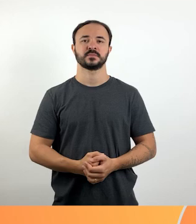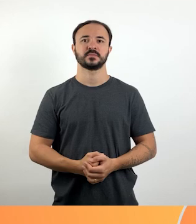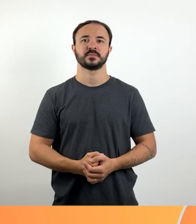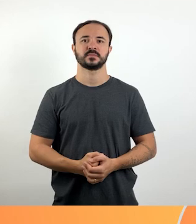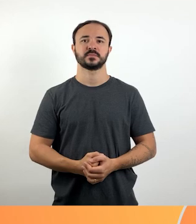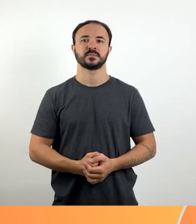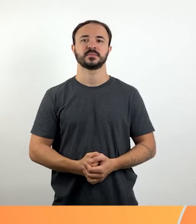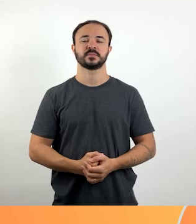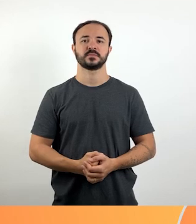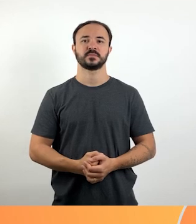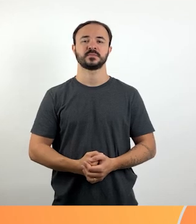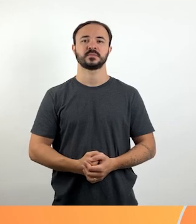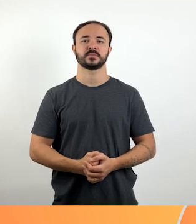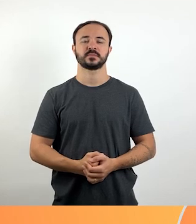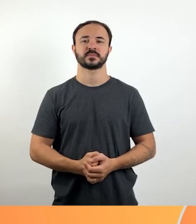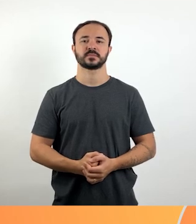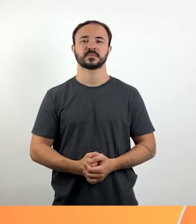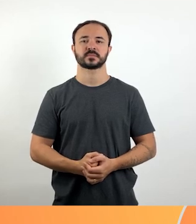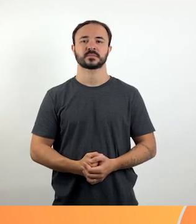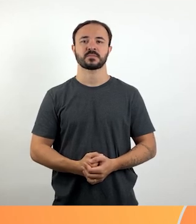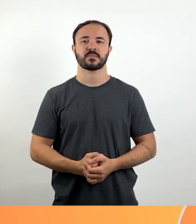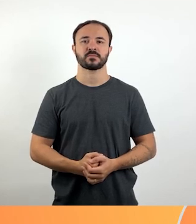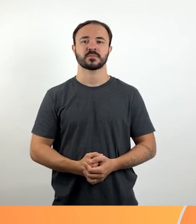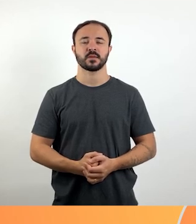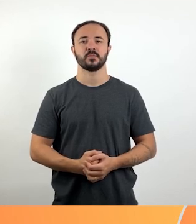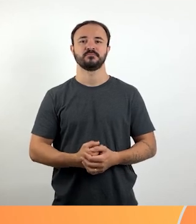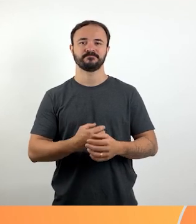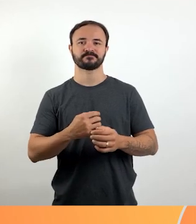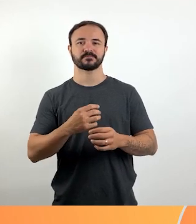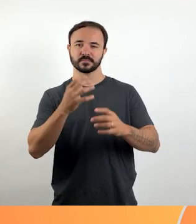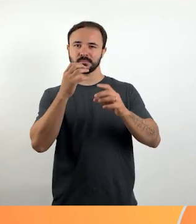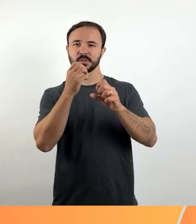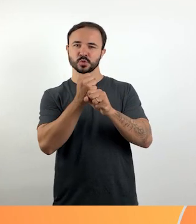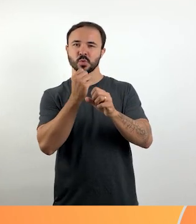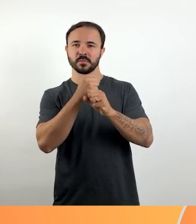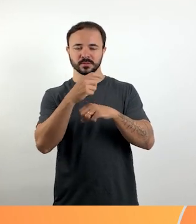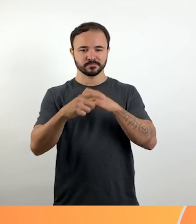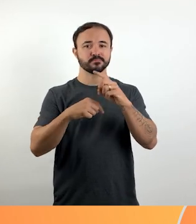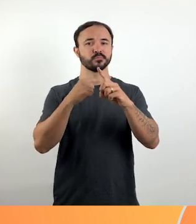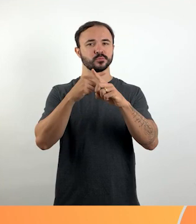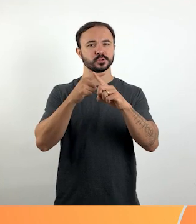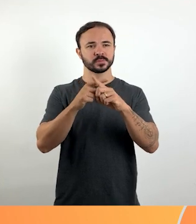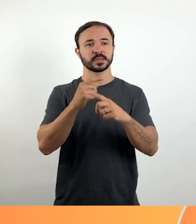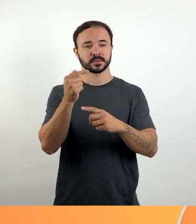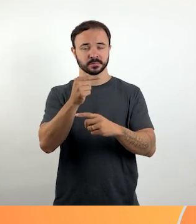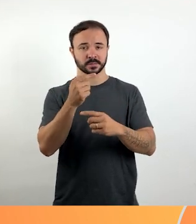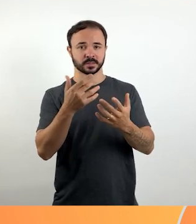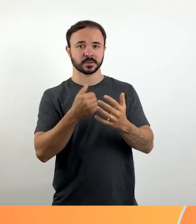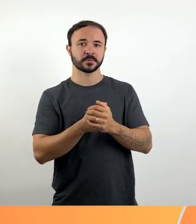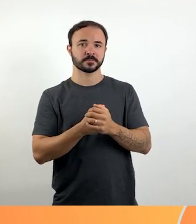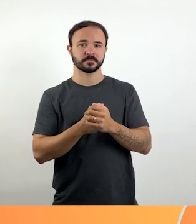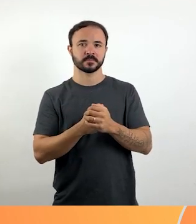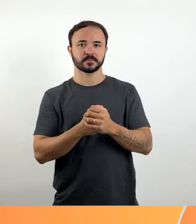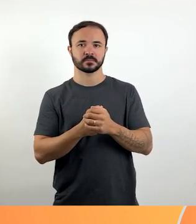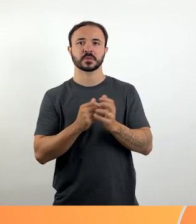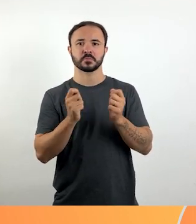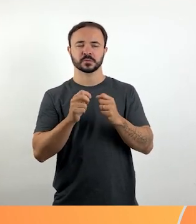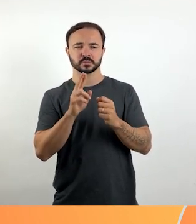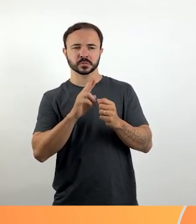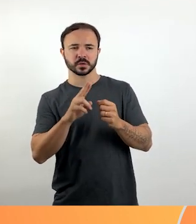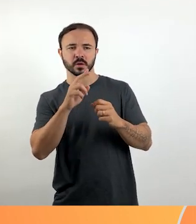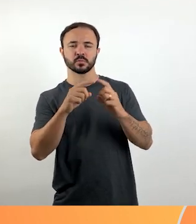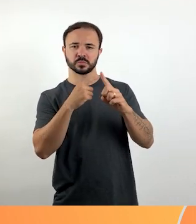o 2, que é 2 a 1, mais o 1, que é 2 a 0, né? Se você usar aqui multiplicação,